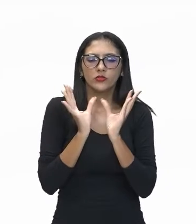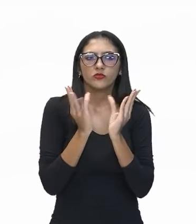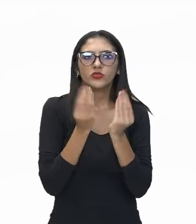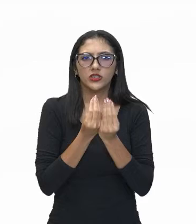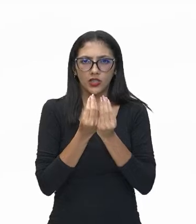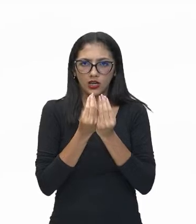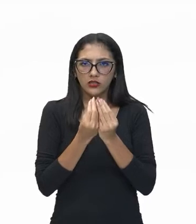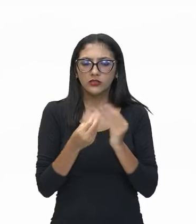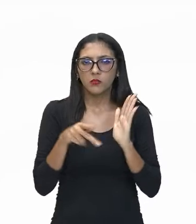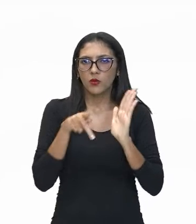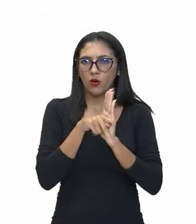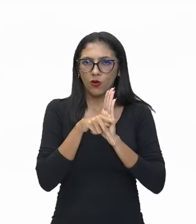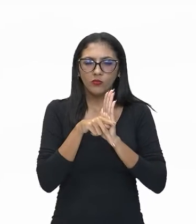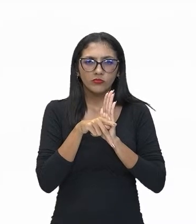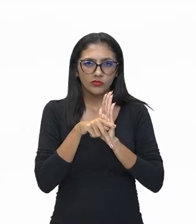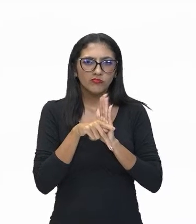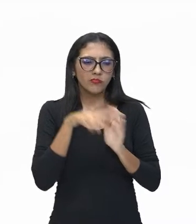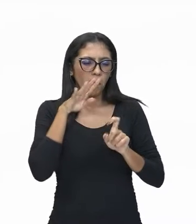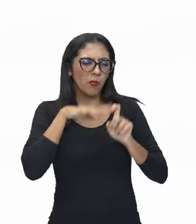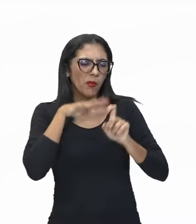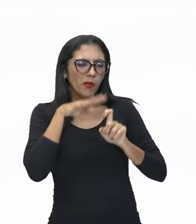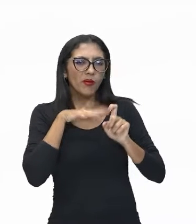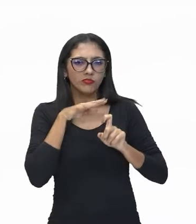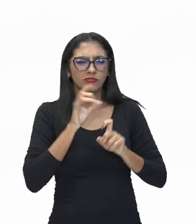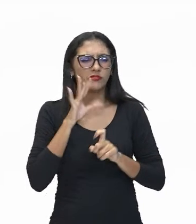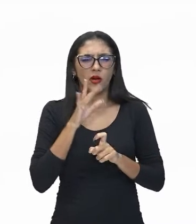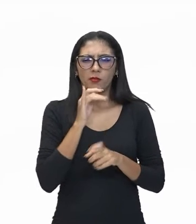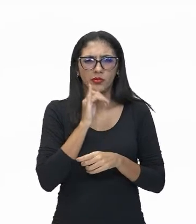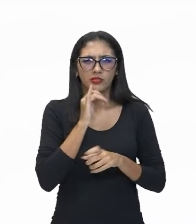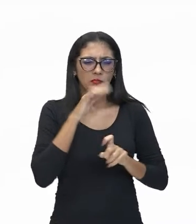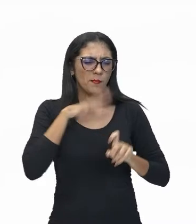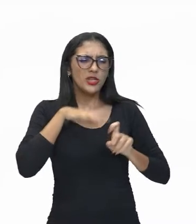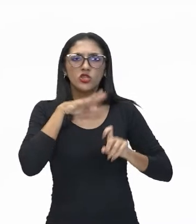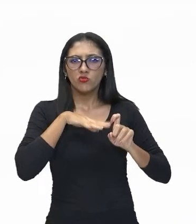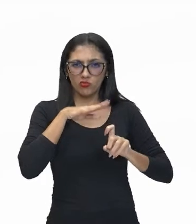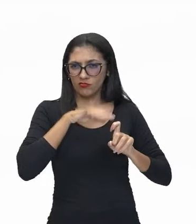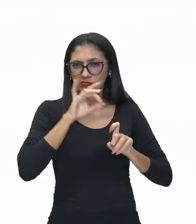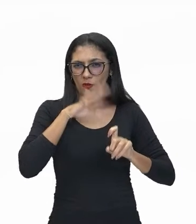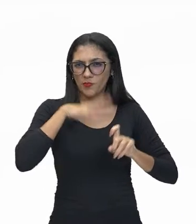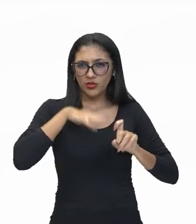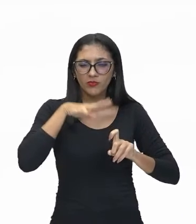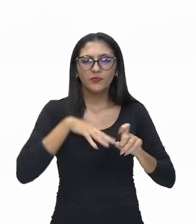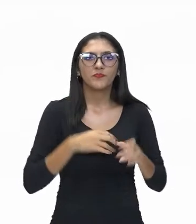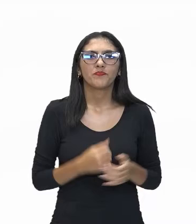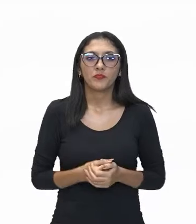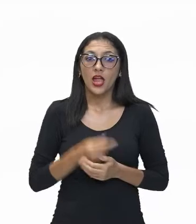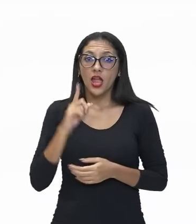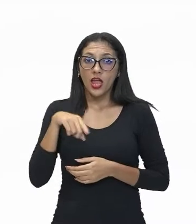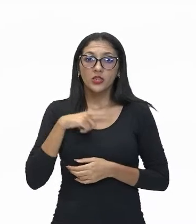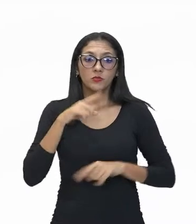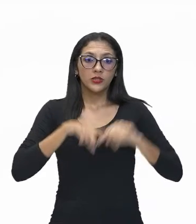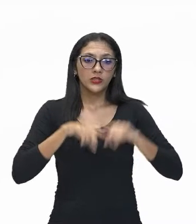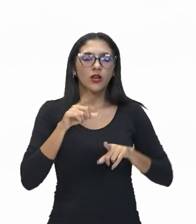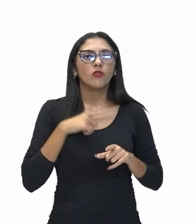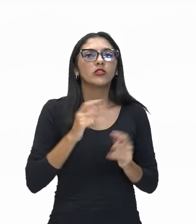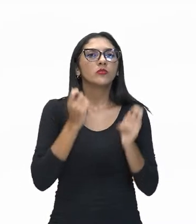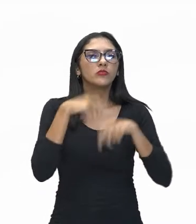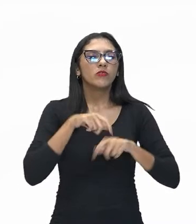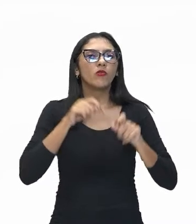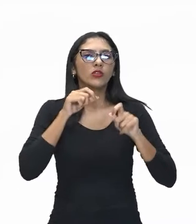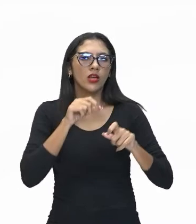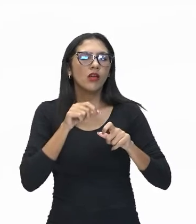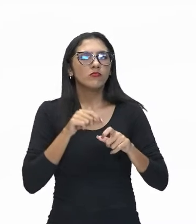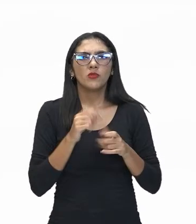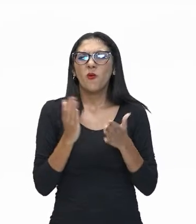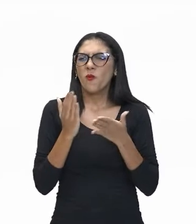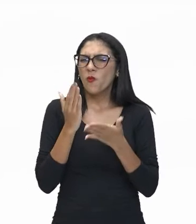mística, tá, gente? Isso aqui a gente está falando apenas de misticismo mesmo, ok? E capaz de transformar qualquer elemento em ouro. É claro